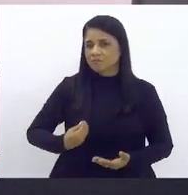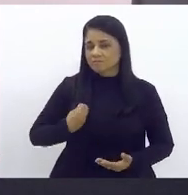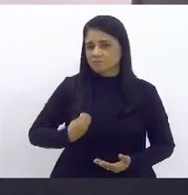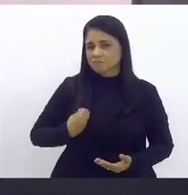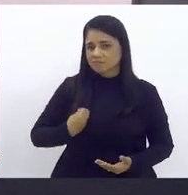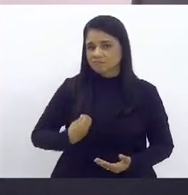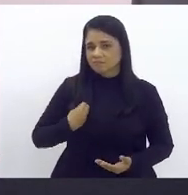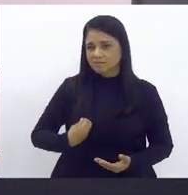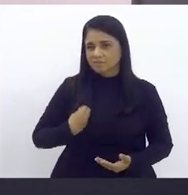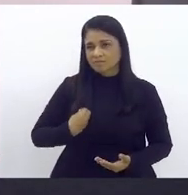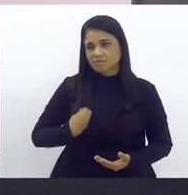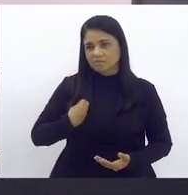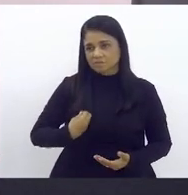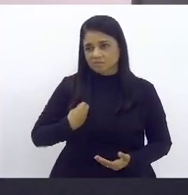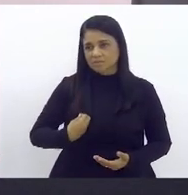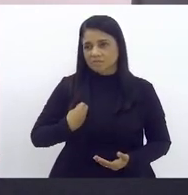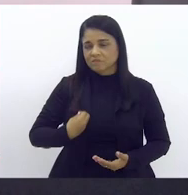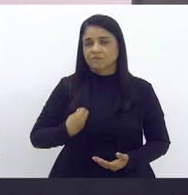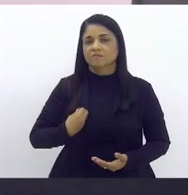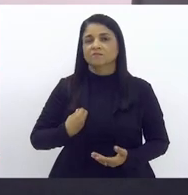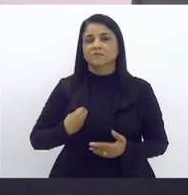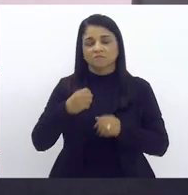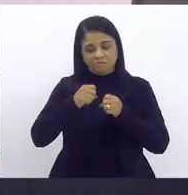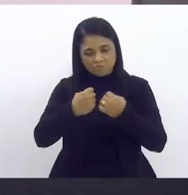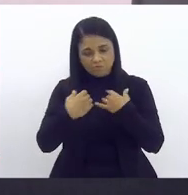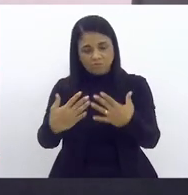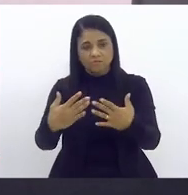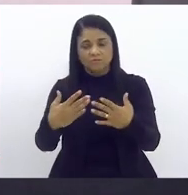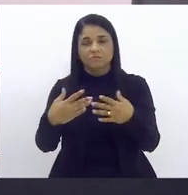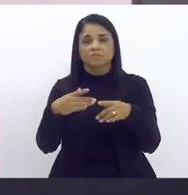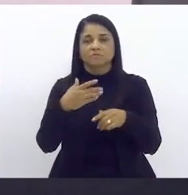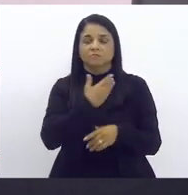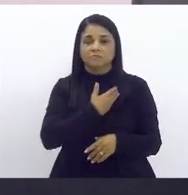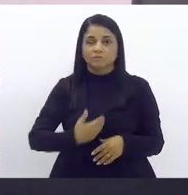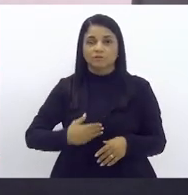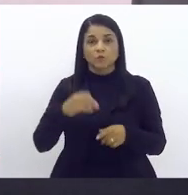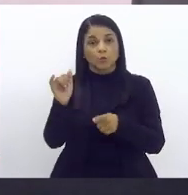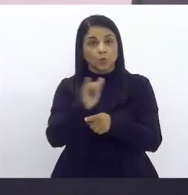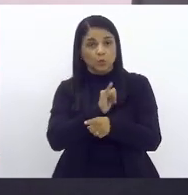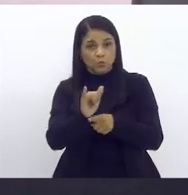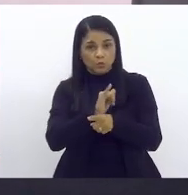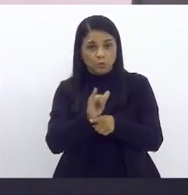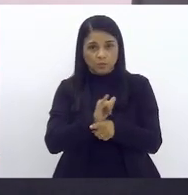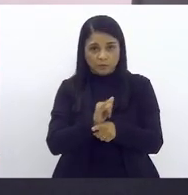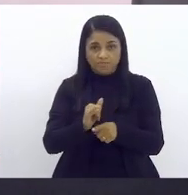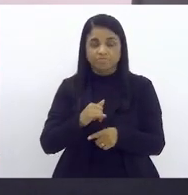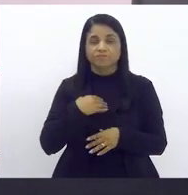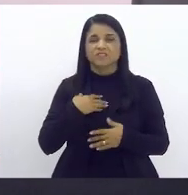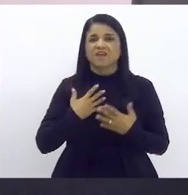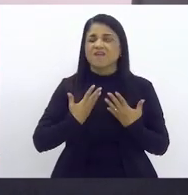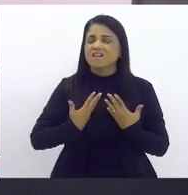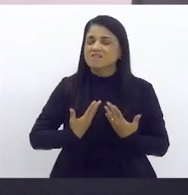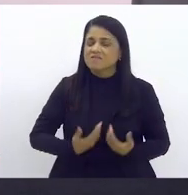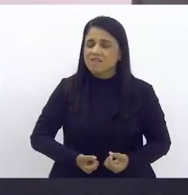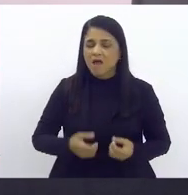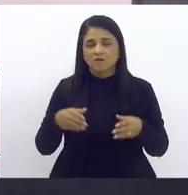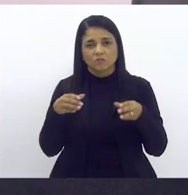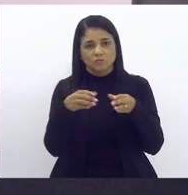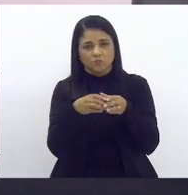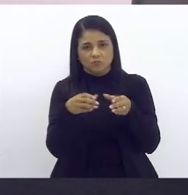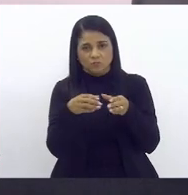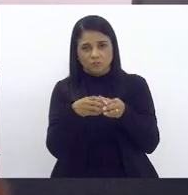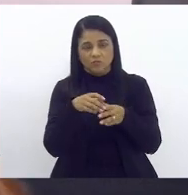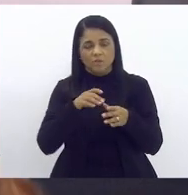vários participando da audiência pública pelo YouTube. Nós estamos cansados.